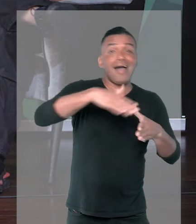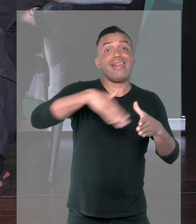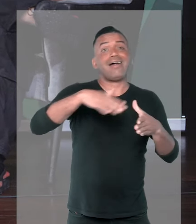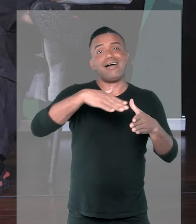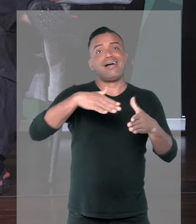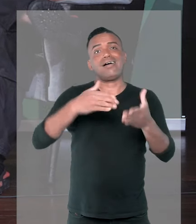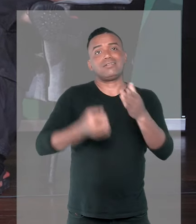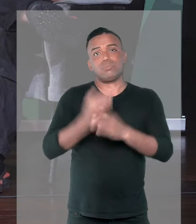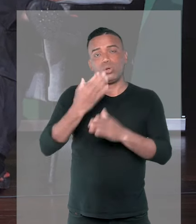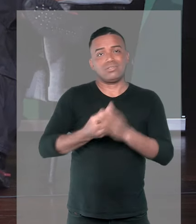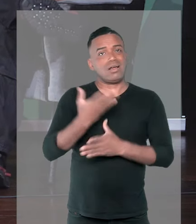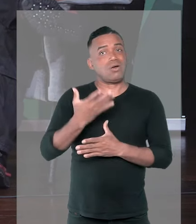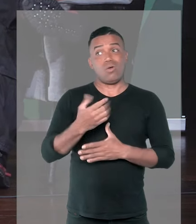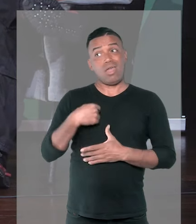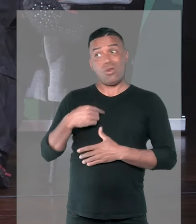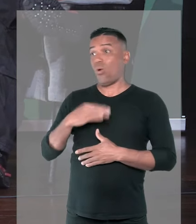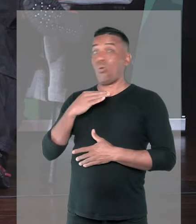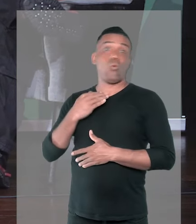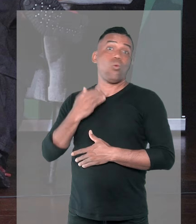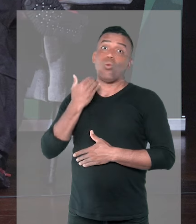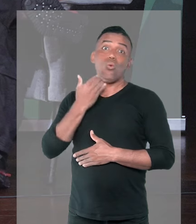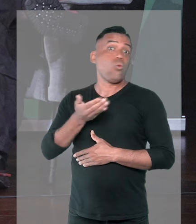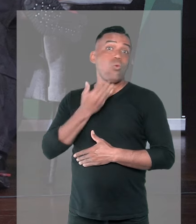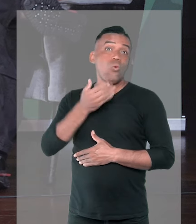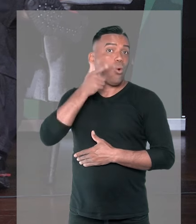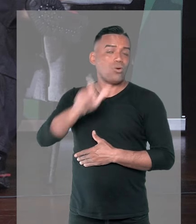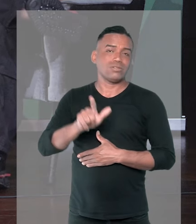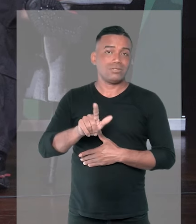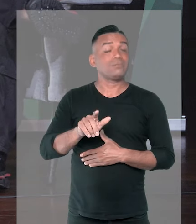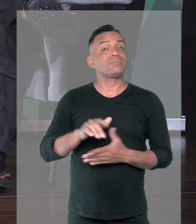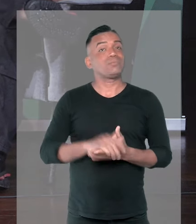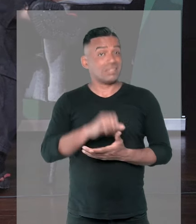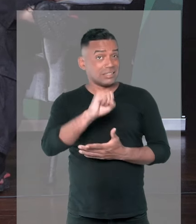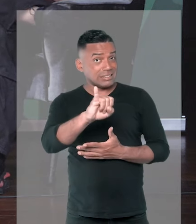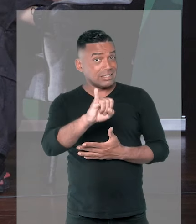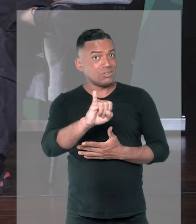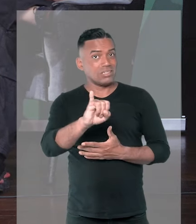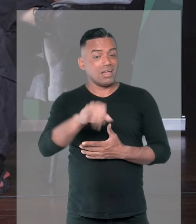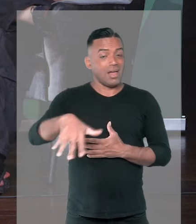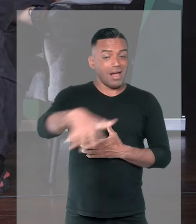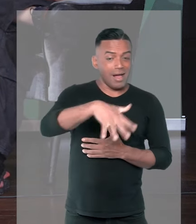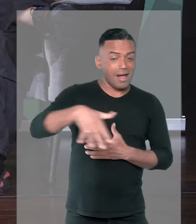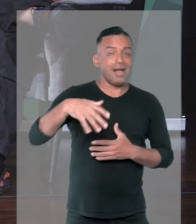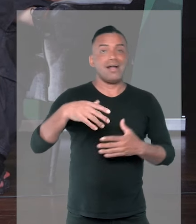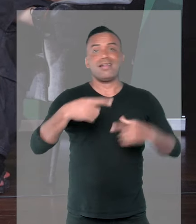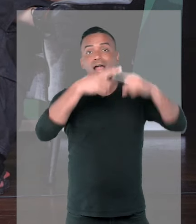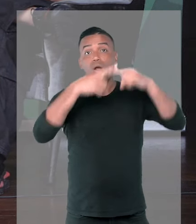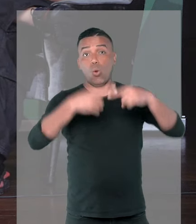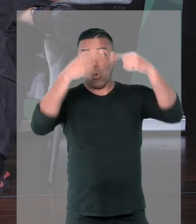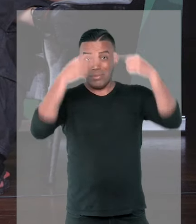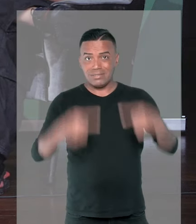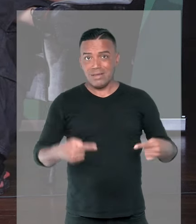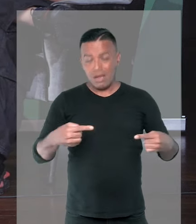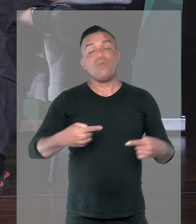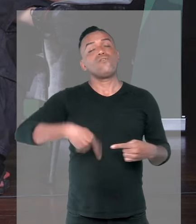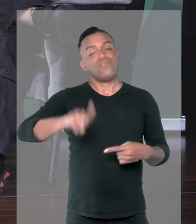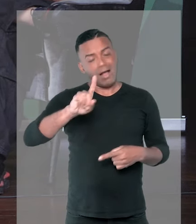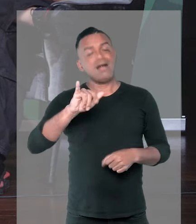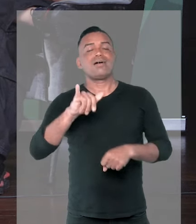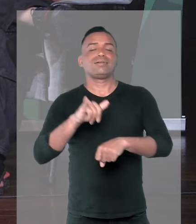pessoa consiga competir mas não eu Tá certo se você resolver esse ambiente competitivo todinho você vai na sua